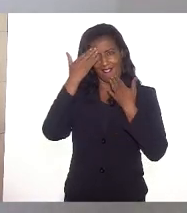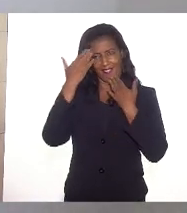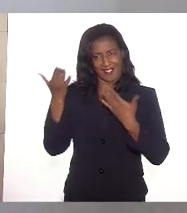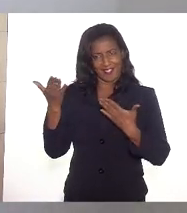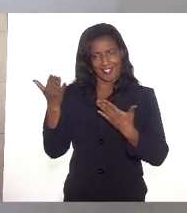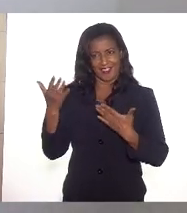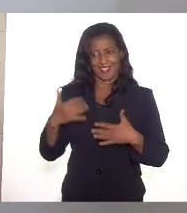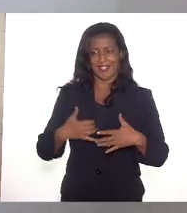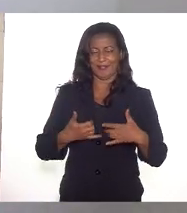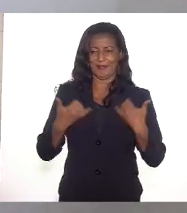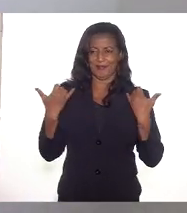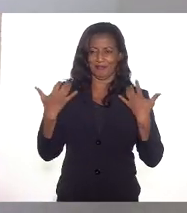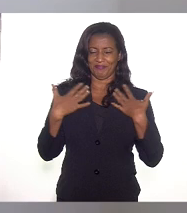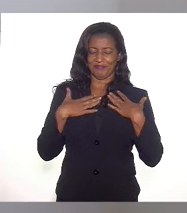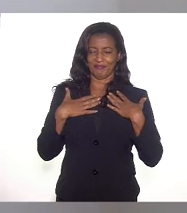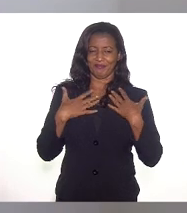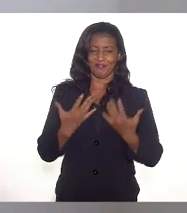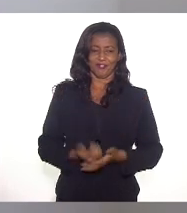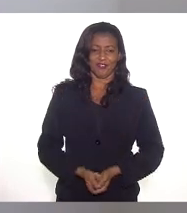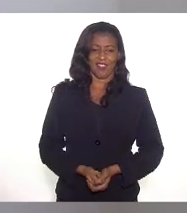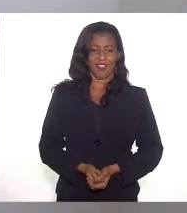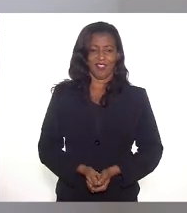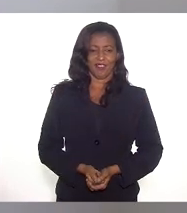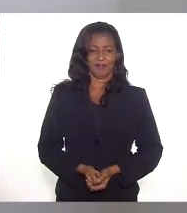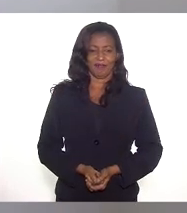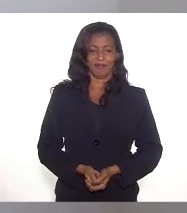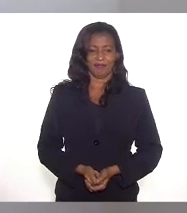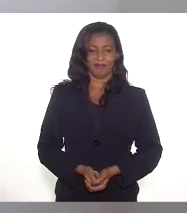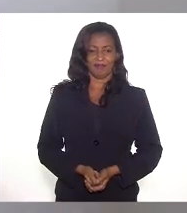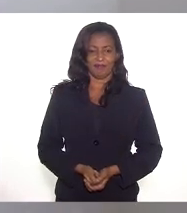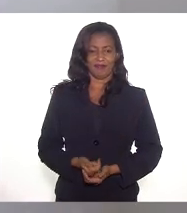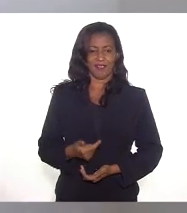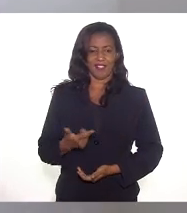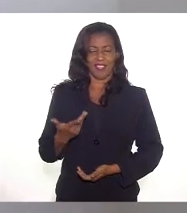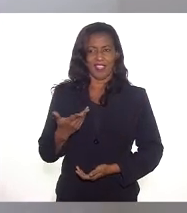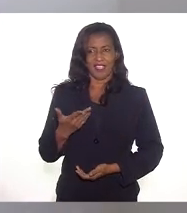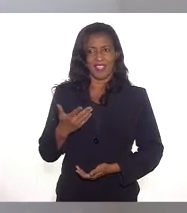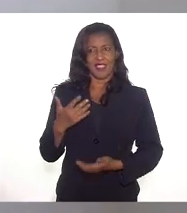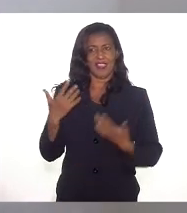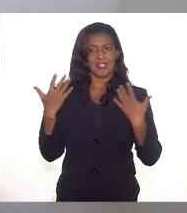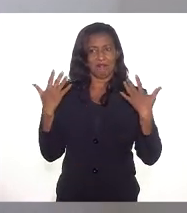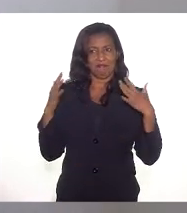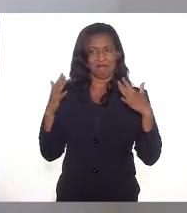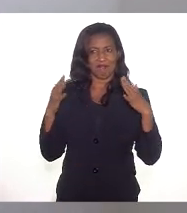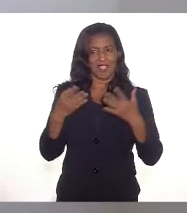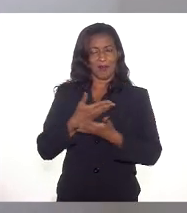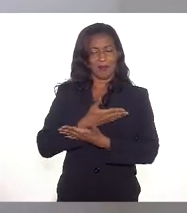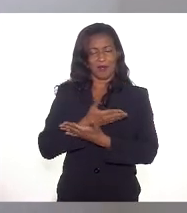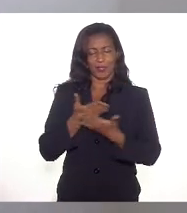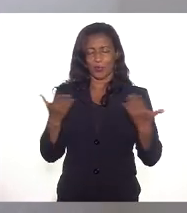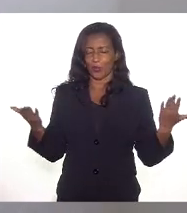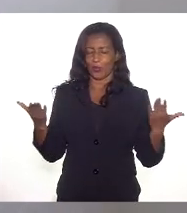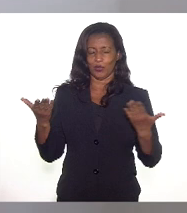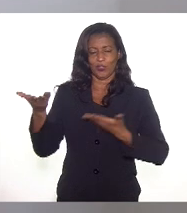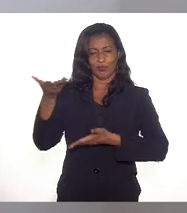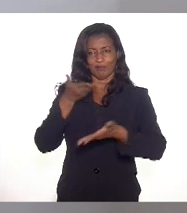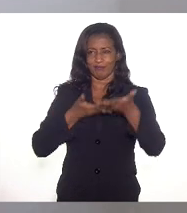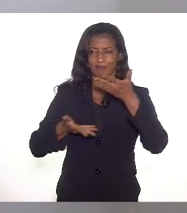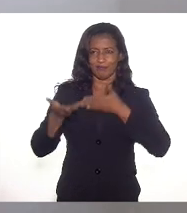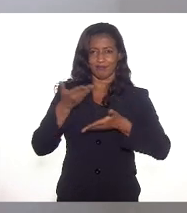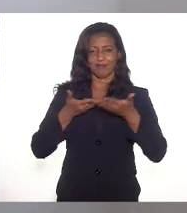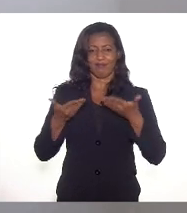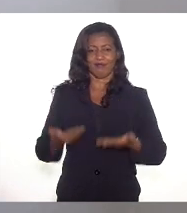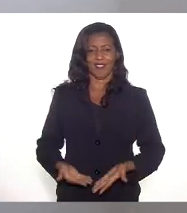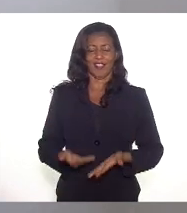Rubens. E esses elogios são para todas e todos que participam aqui conosco.